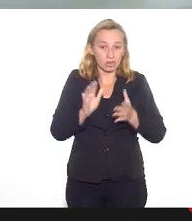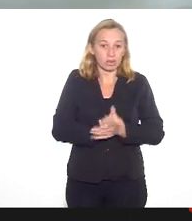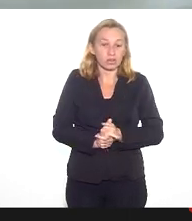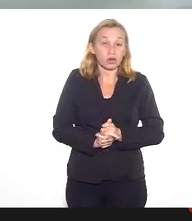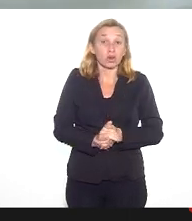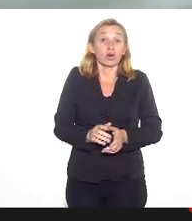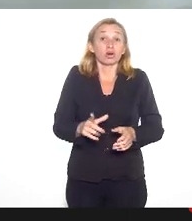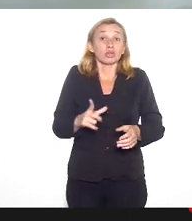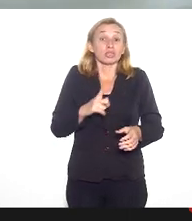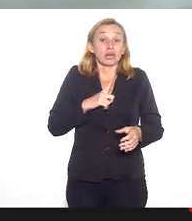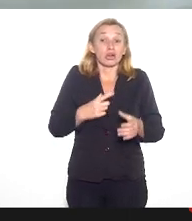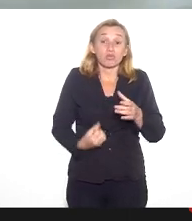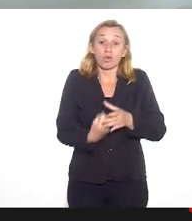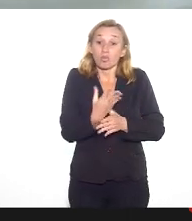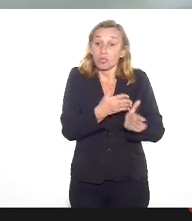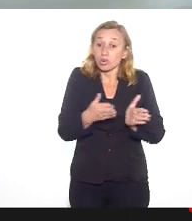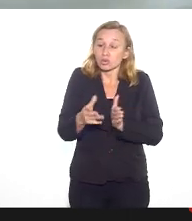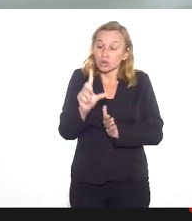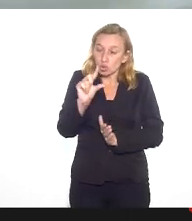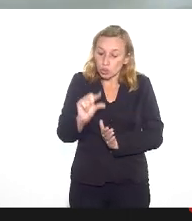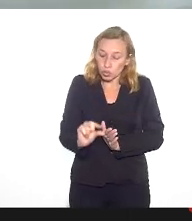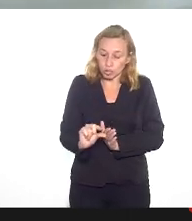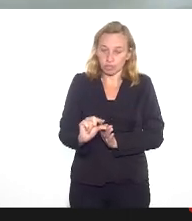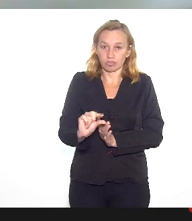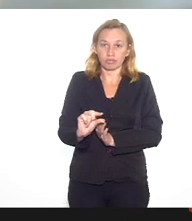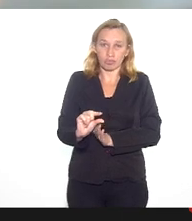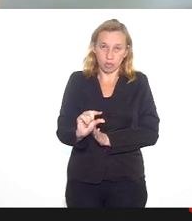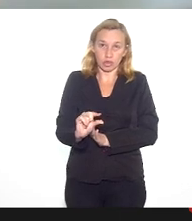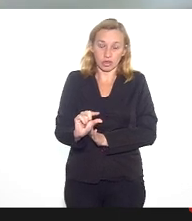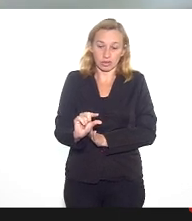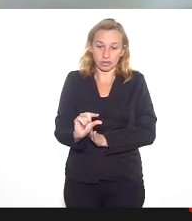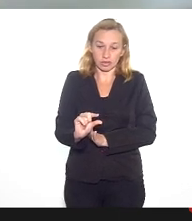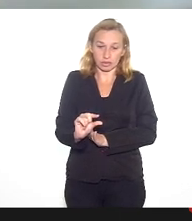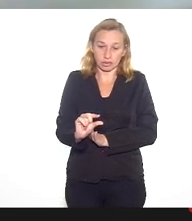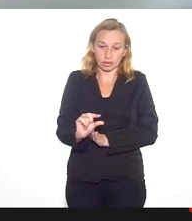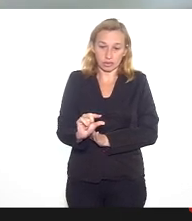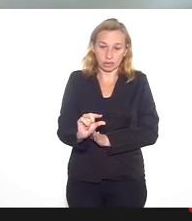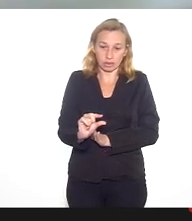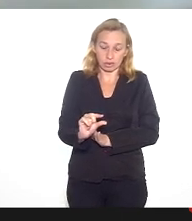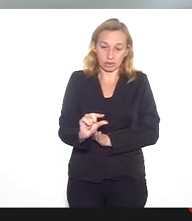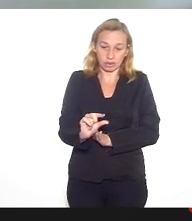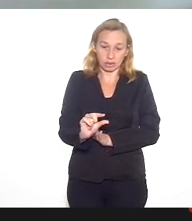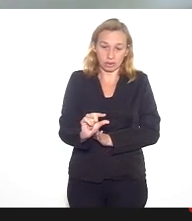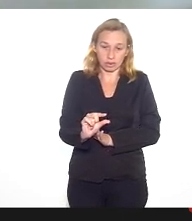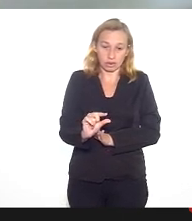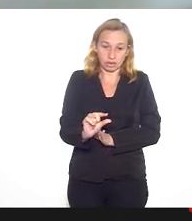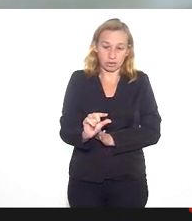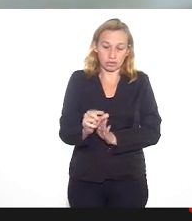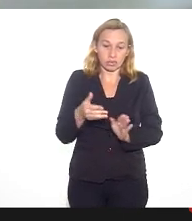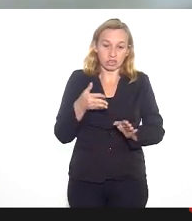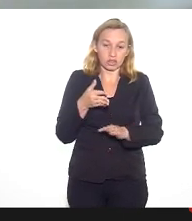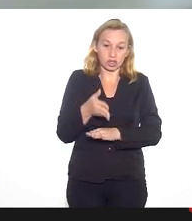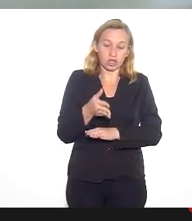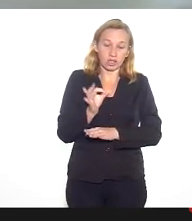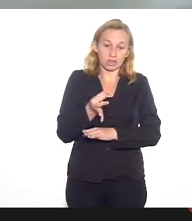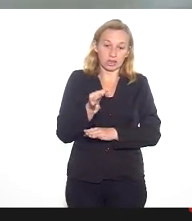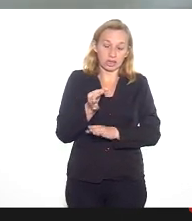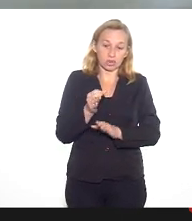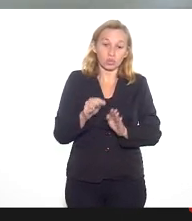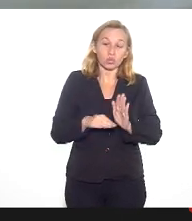uma produção abaixo do limite definido para pagamento de PE. Aí